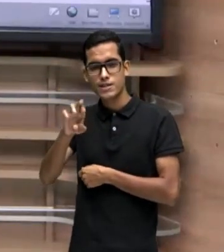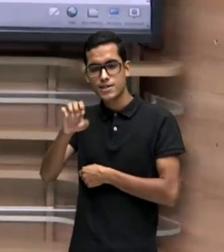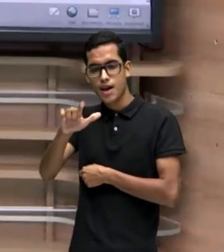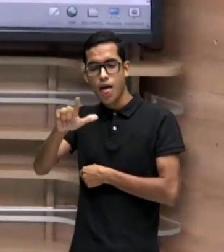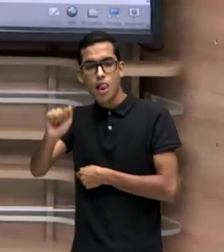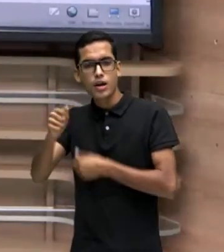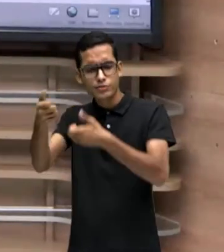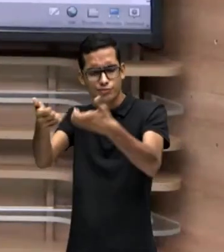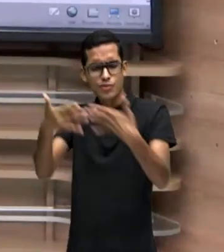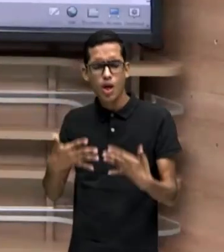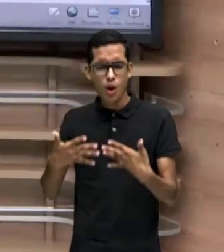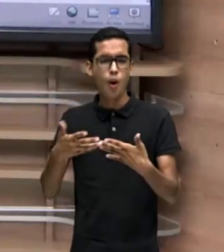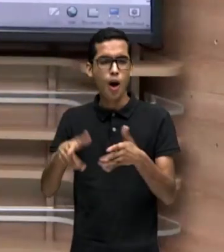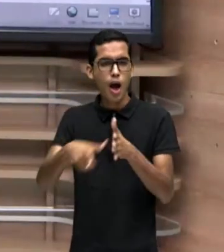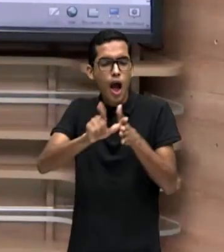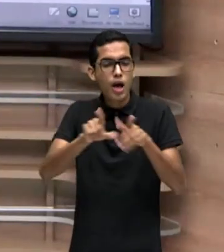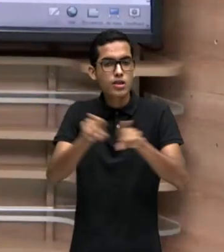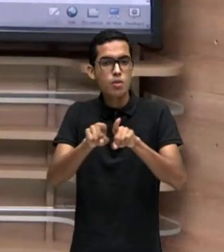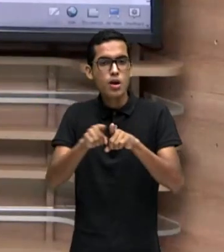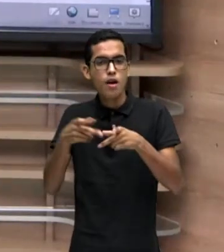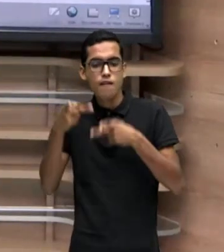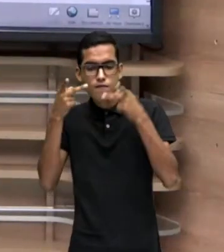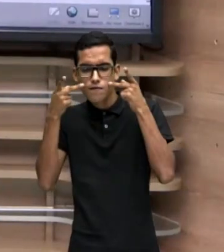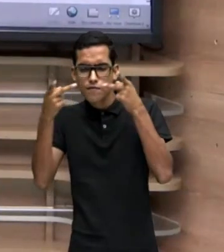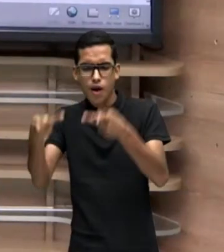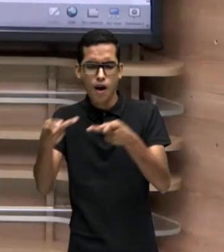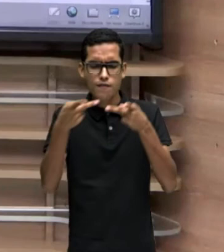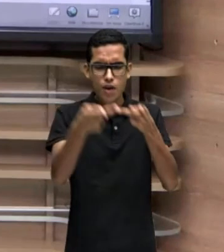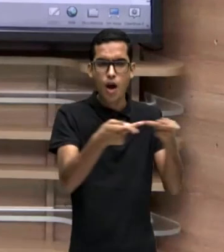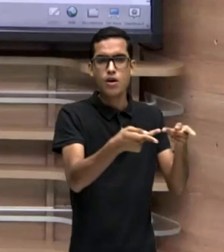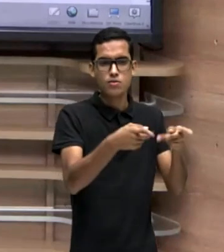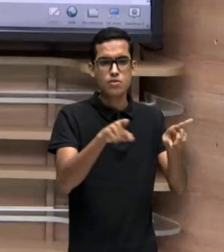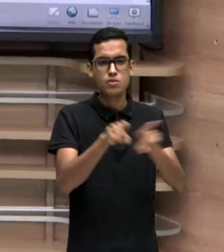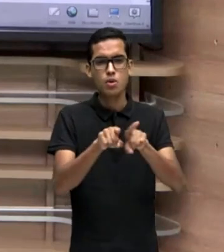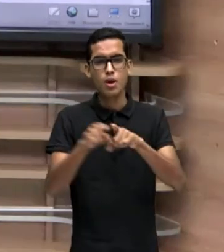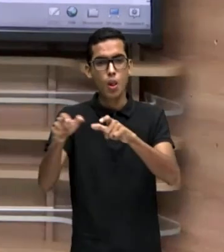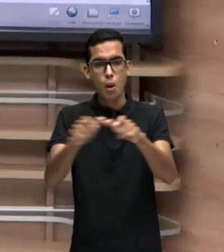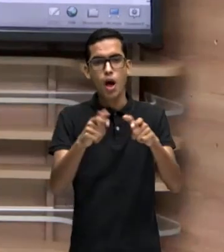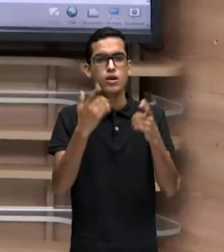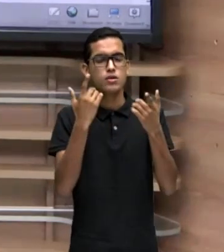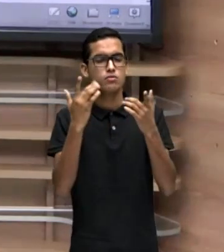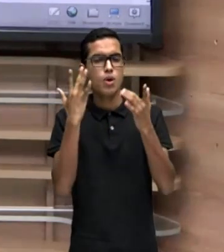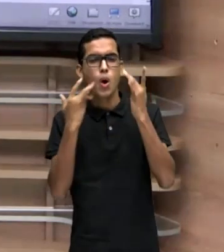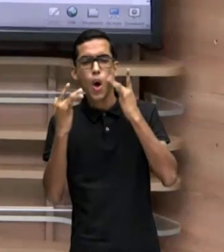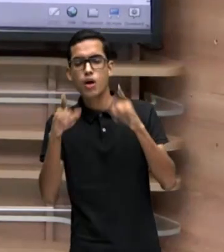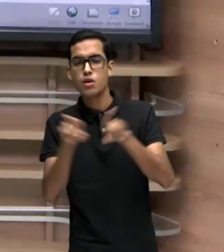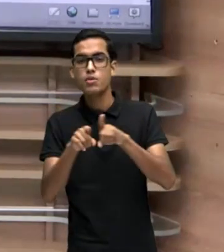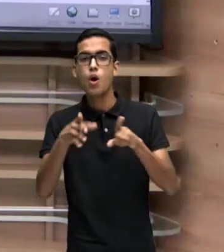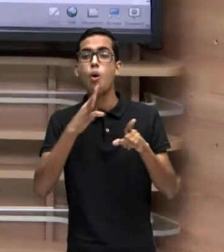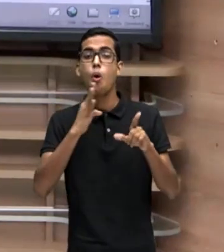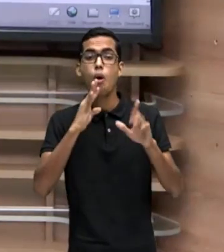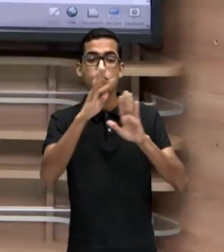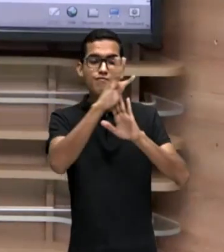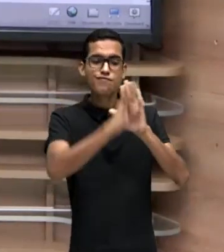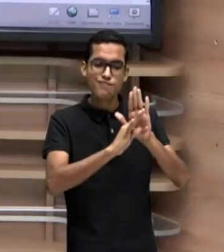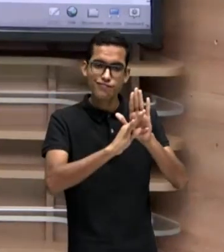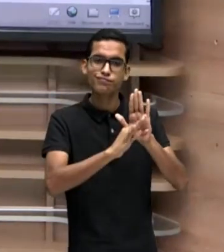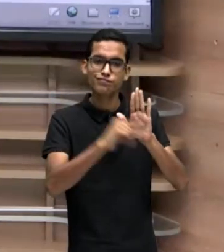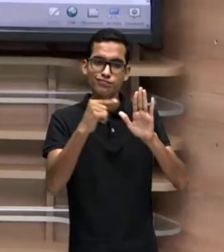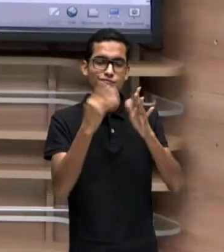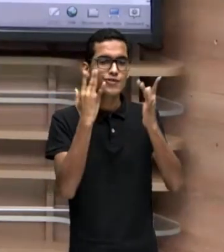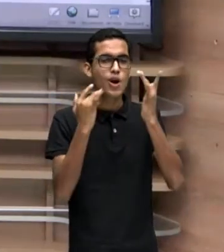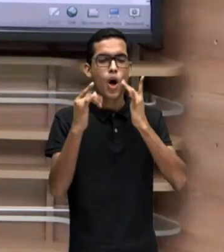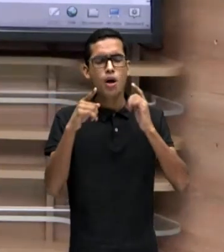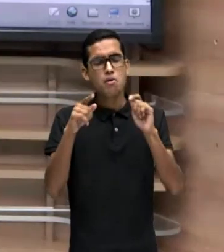espaços físicos, vamos conhecer alguns textos dramáticos, né? E de repente vocês podem interpretar, fazer